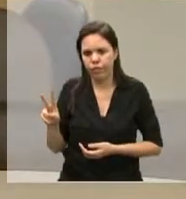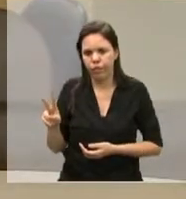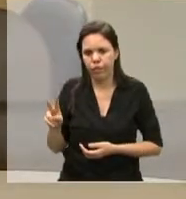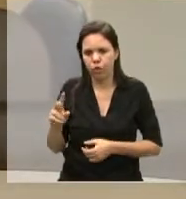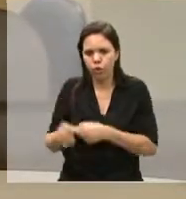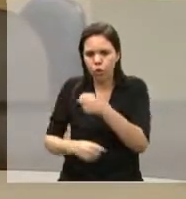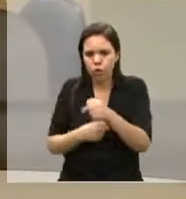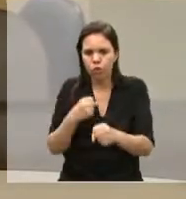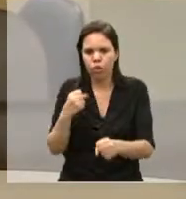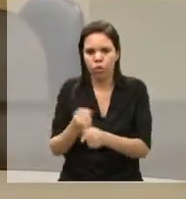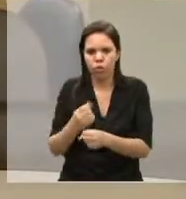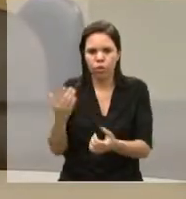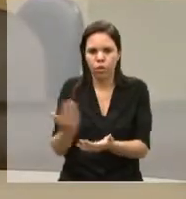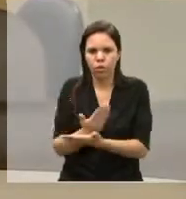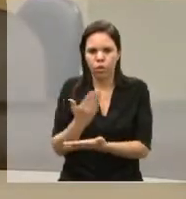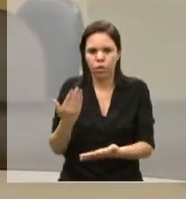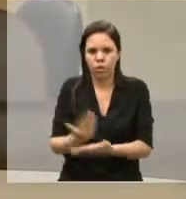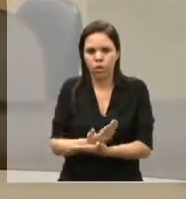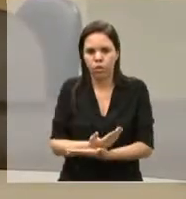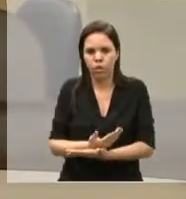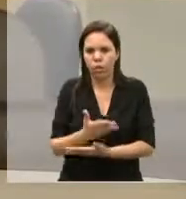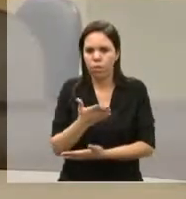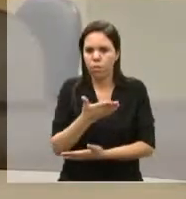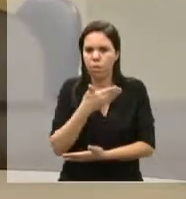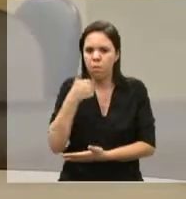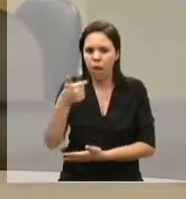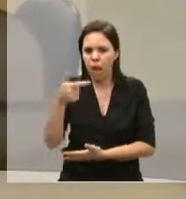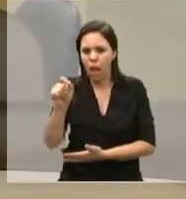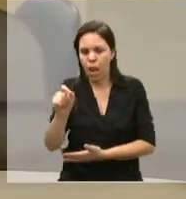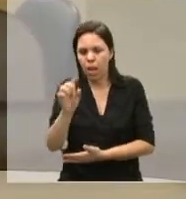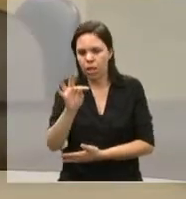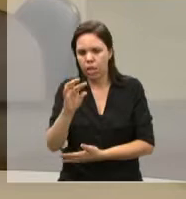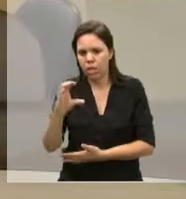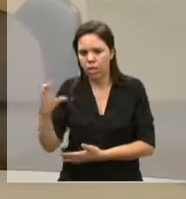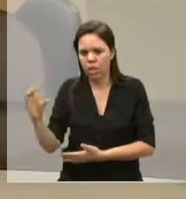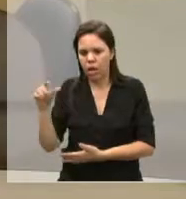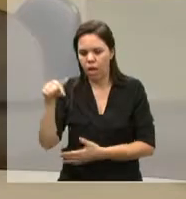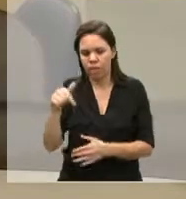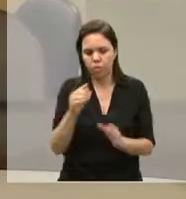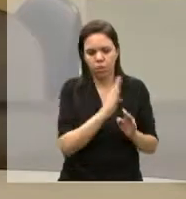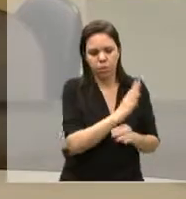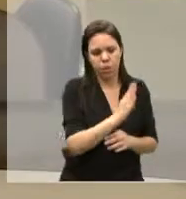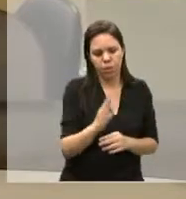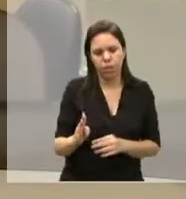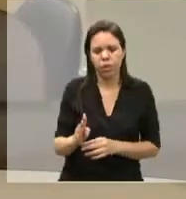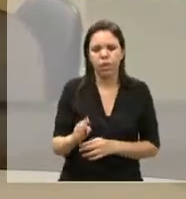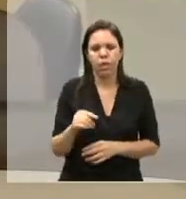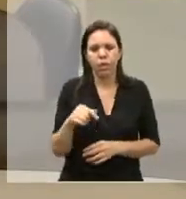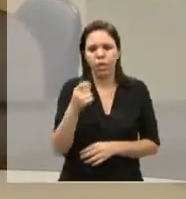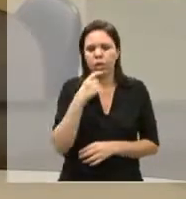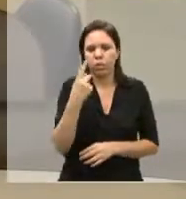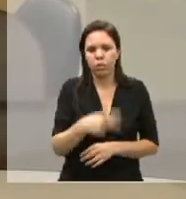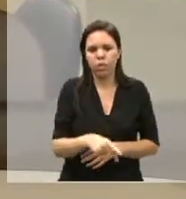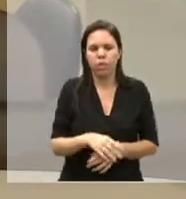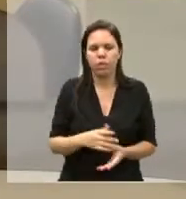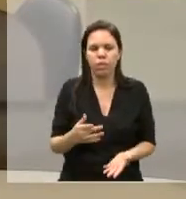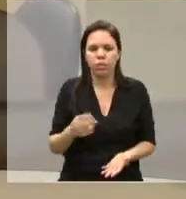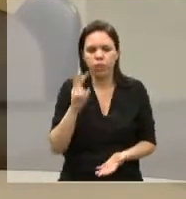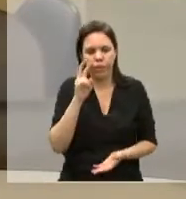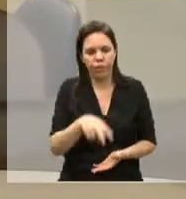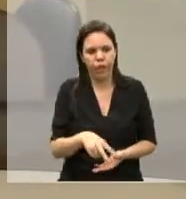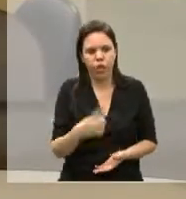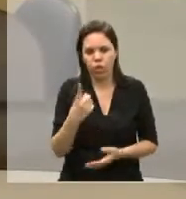com os 10 melhores TCCs. Né? Então, se você for hoje na biblioteca da FGV aqui em Campinas, você vai pegar lá os TCCs de